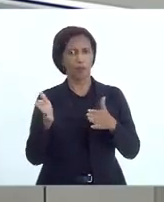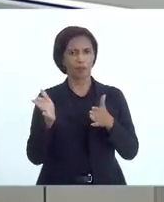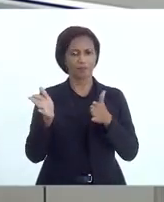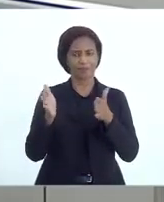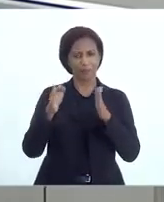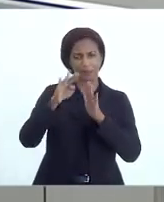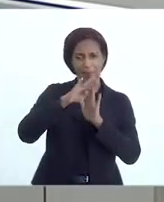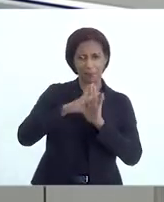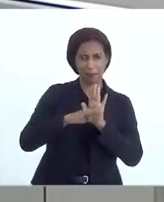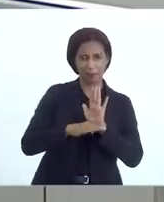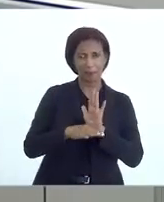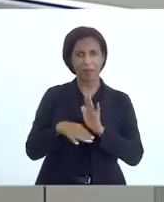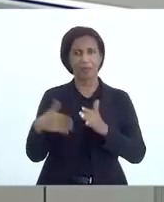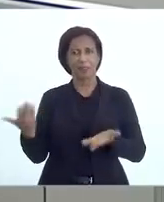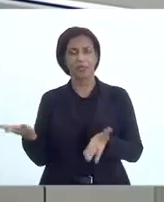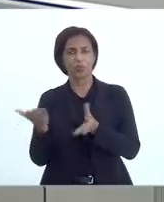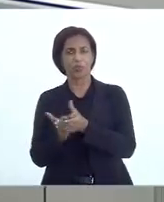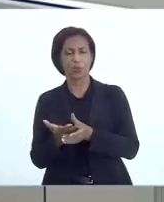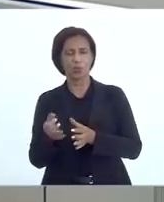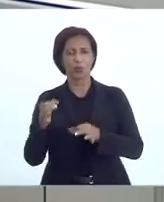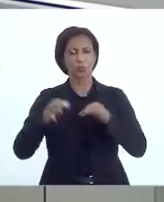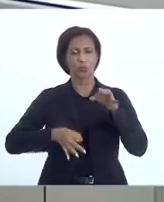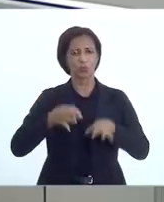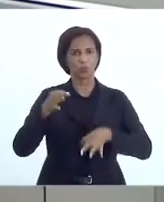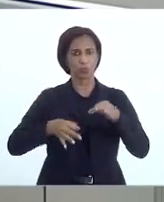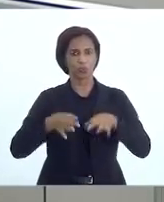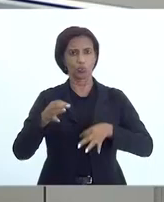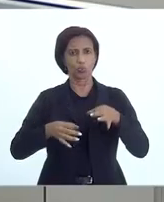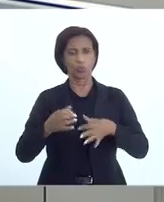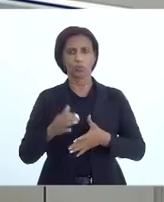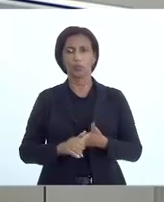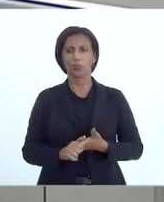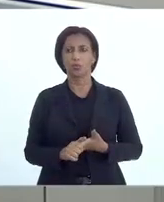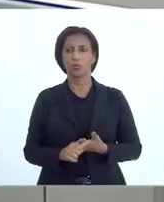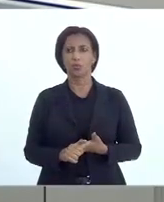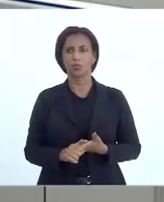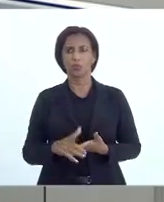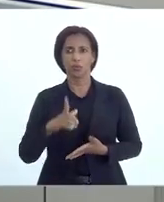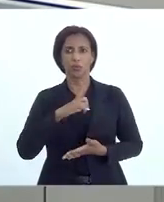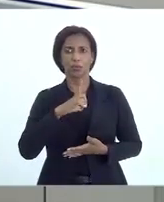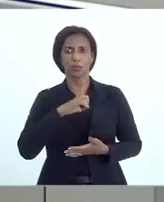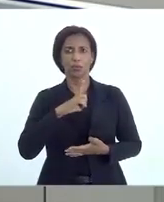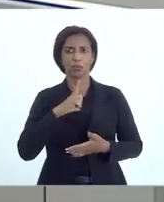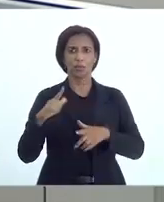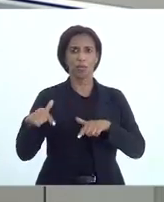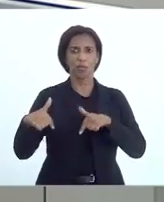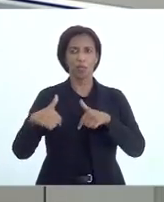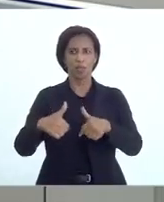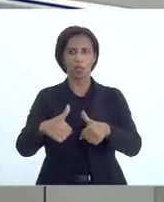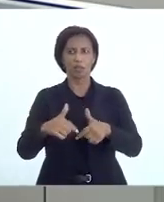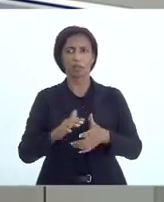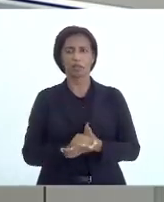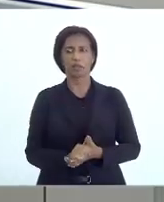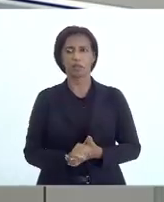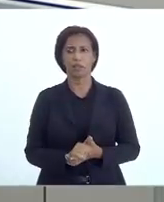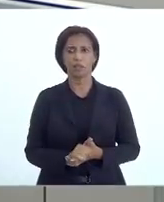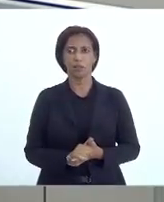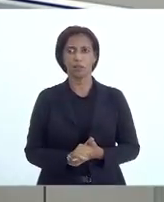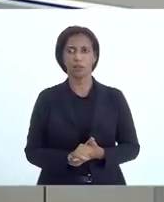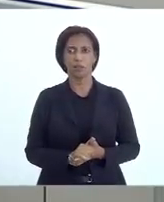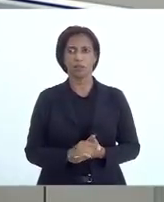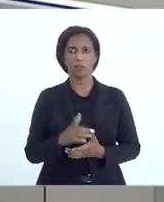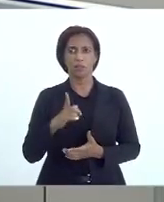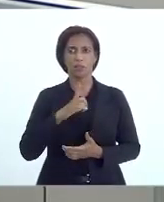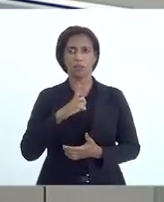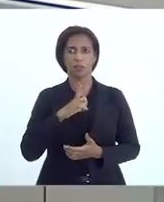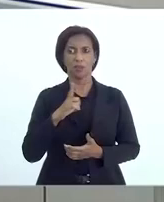E aí esses engole de processos judiciais judiciais judiciais Então aqui tem até um lá em Goiás